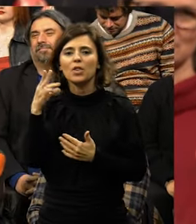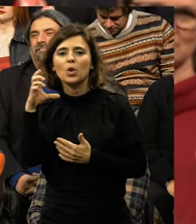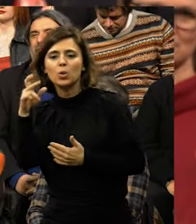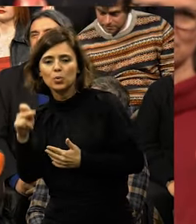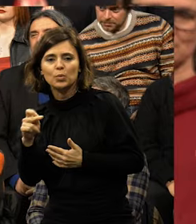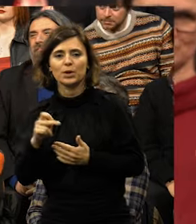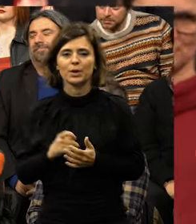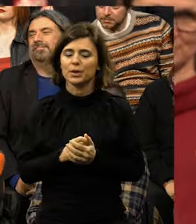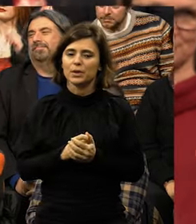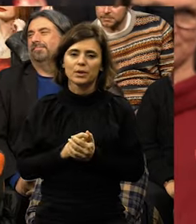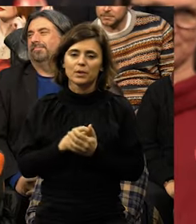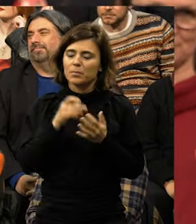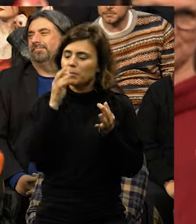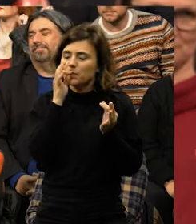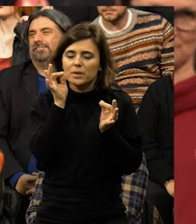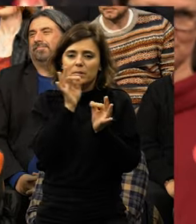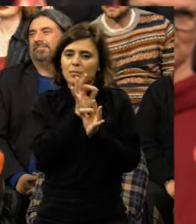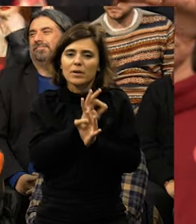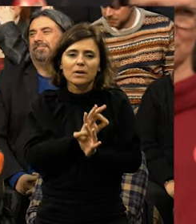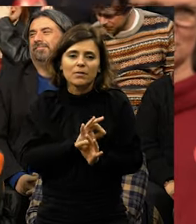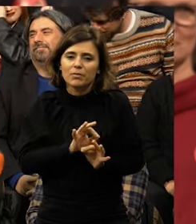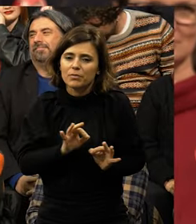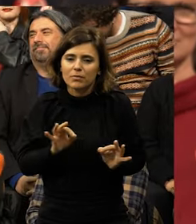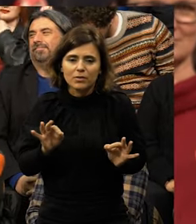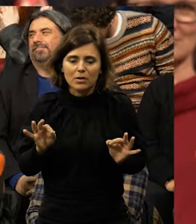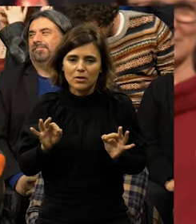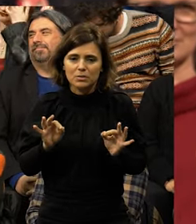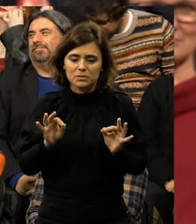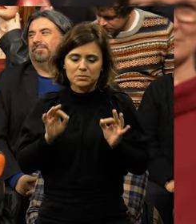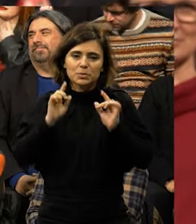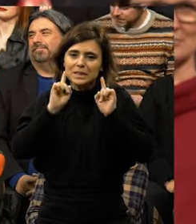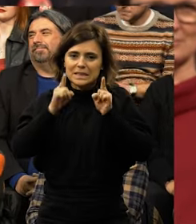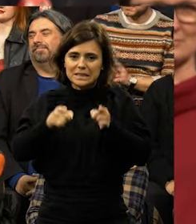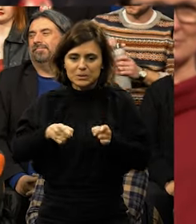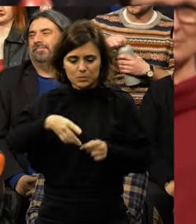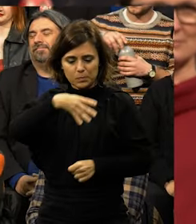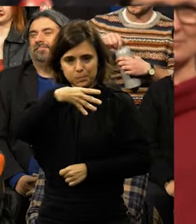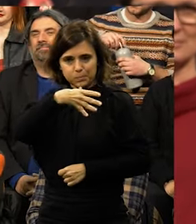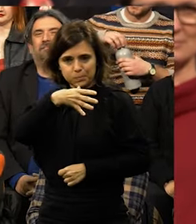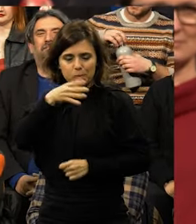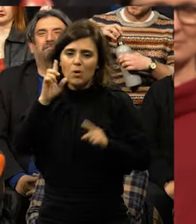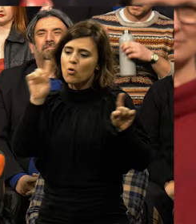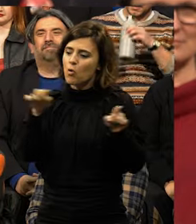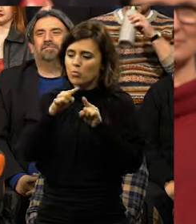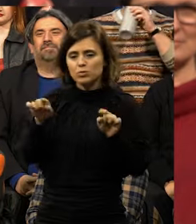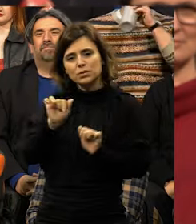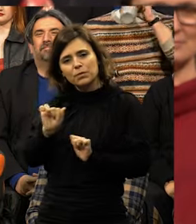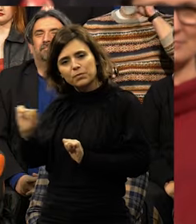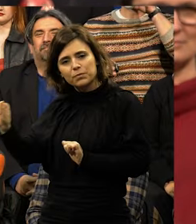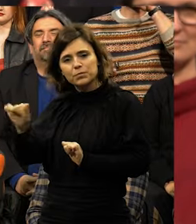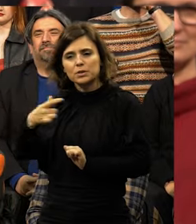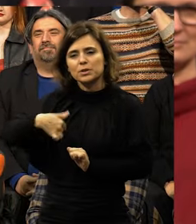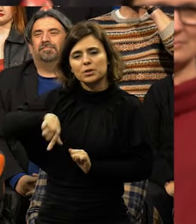obgada maravilhosa iniciação deste deste comício com músicas tuas e que nós